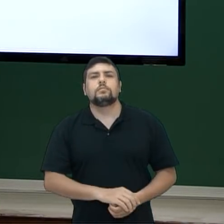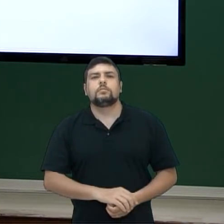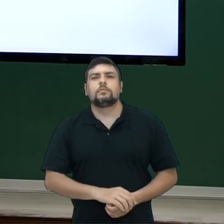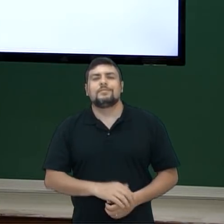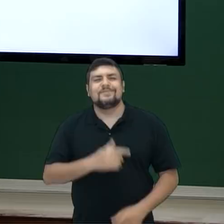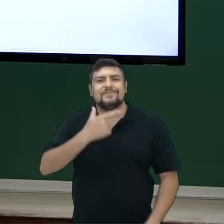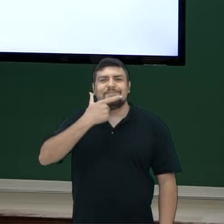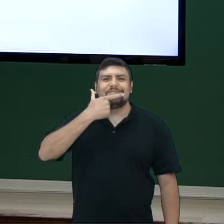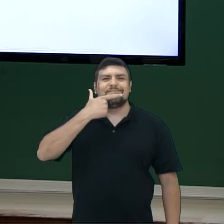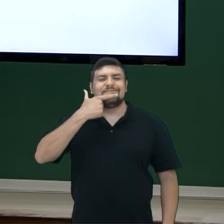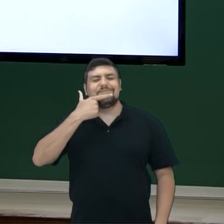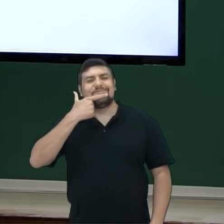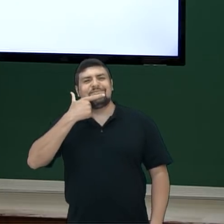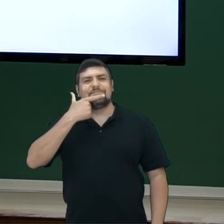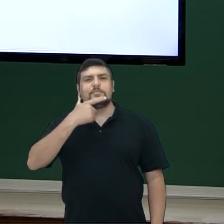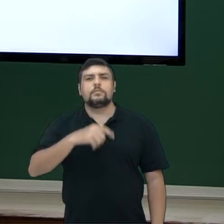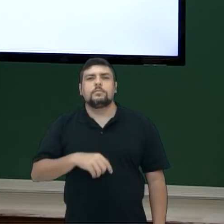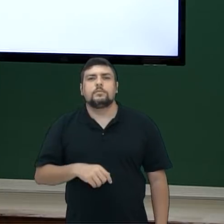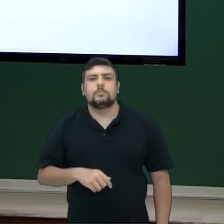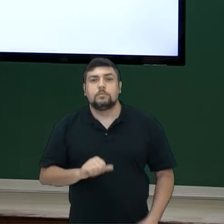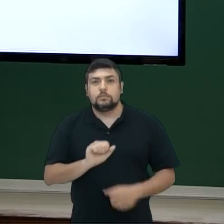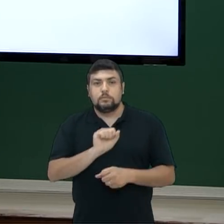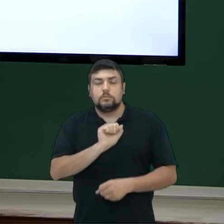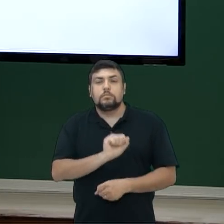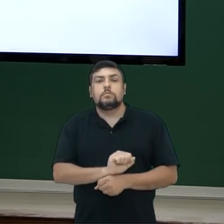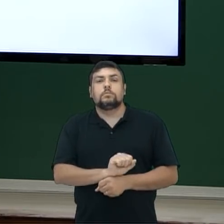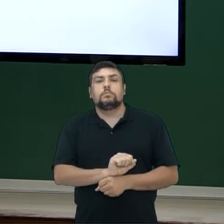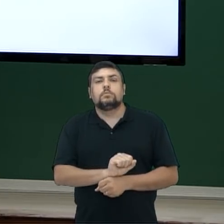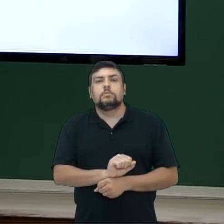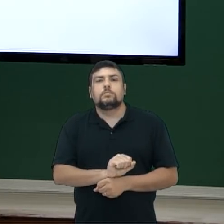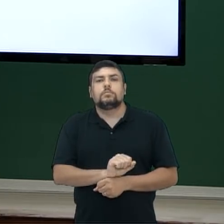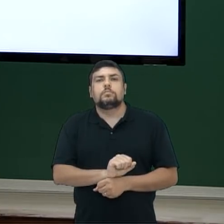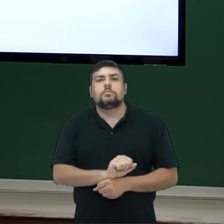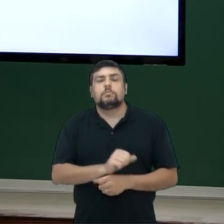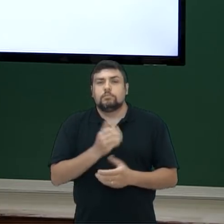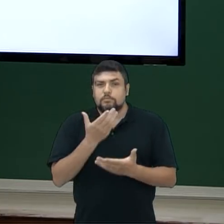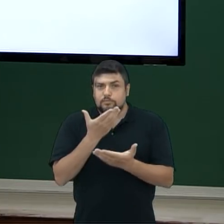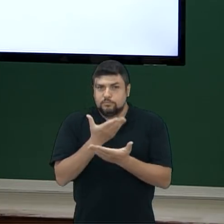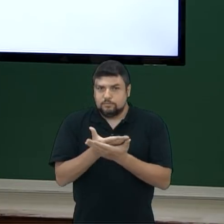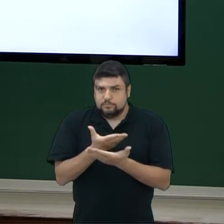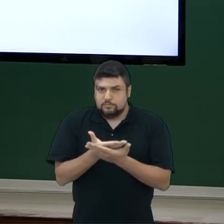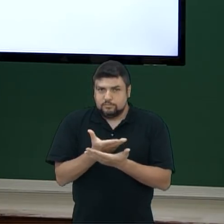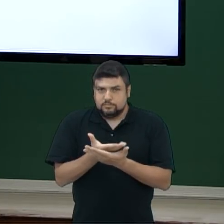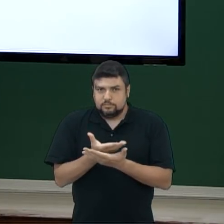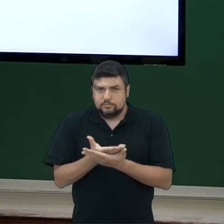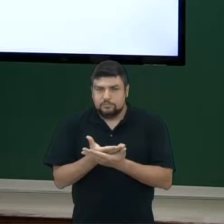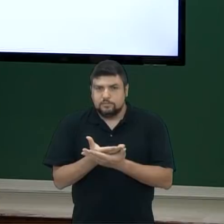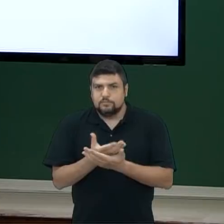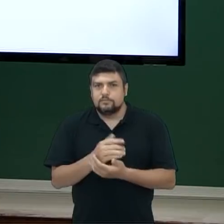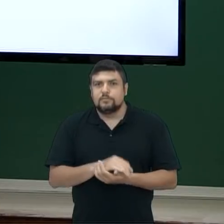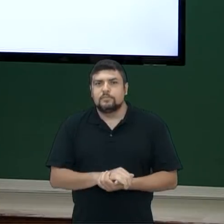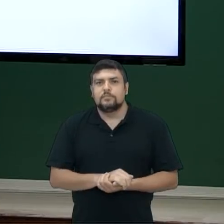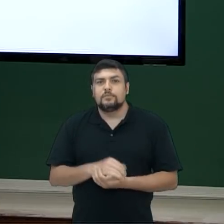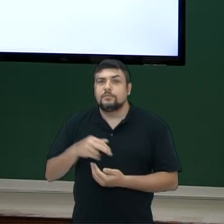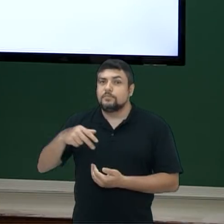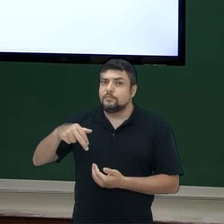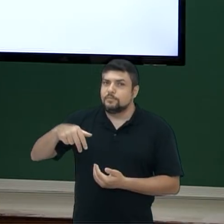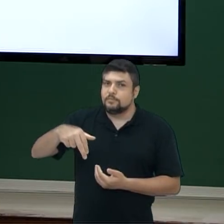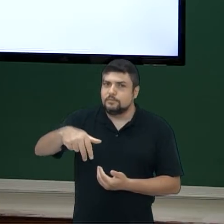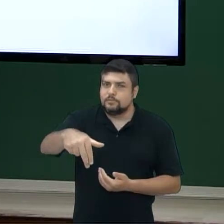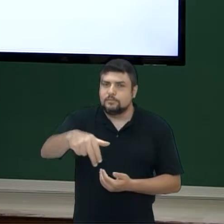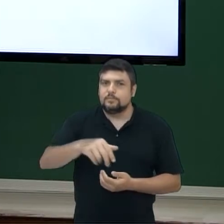Smile, sorrir. Stop, parar. Study, estudar. Walk,